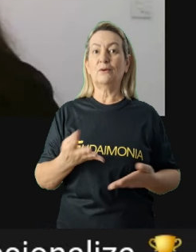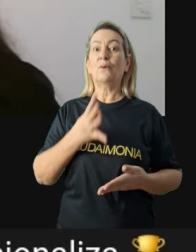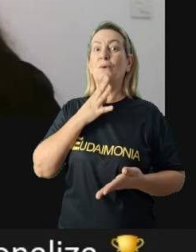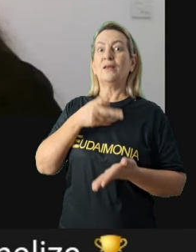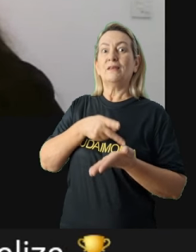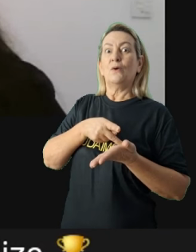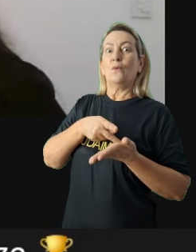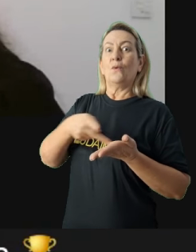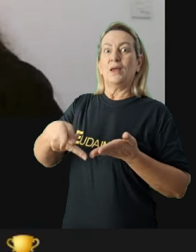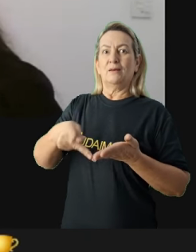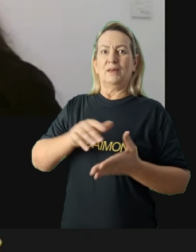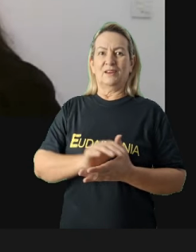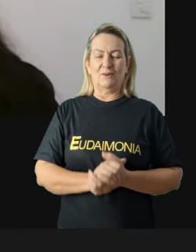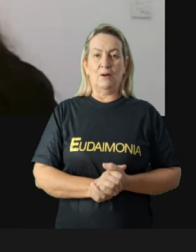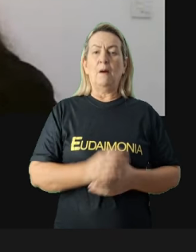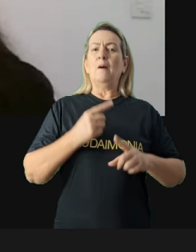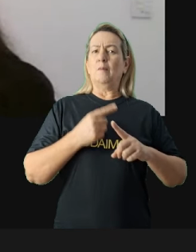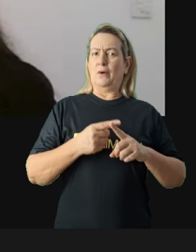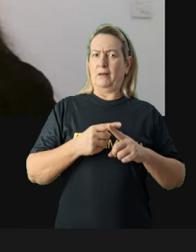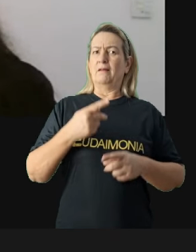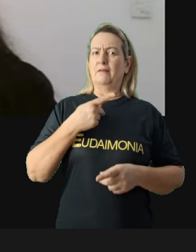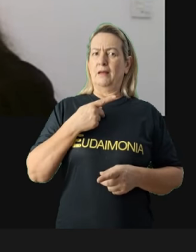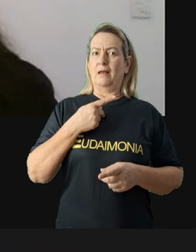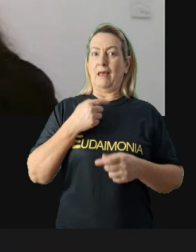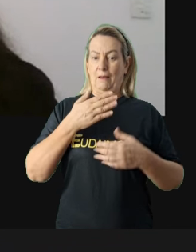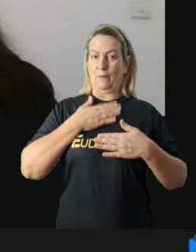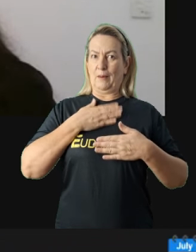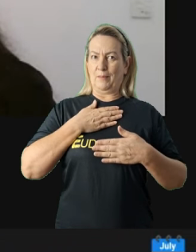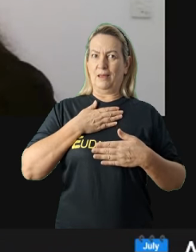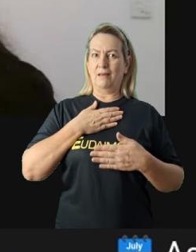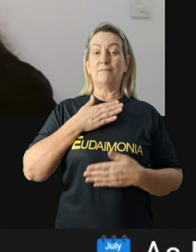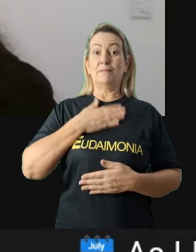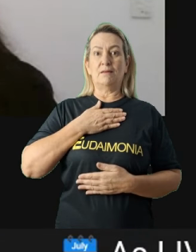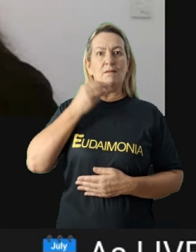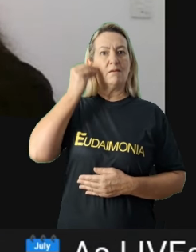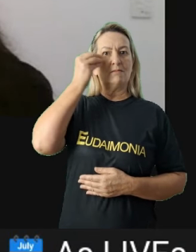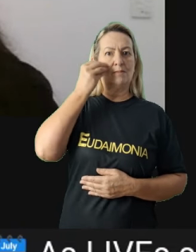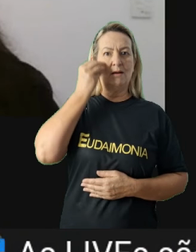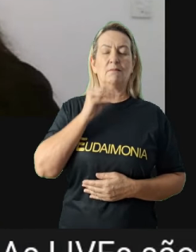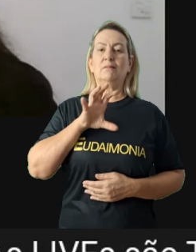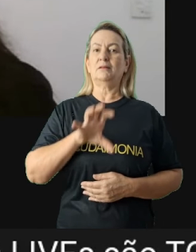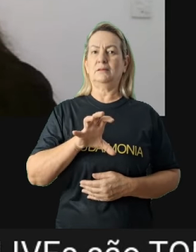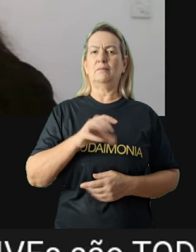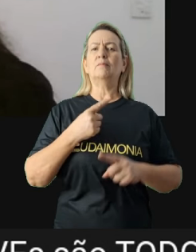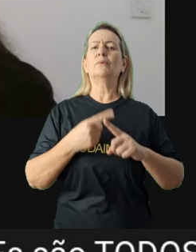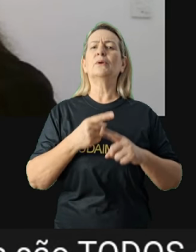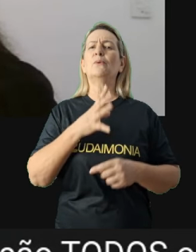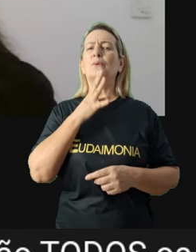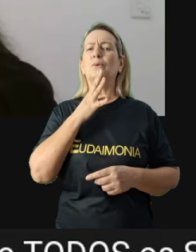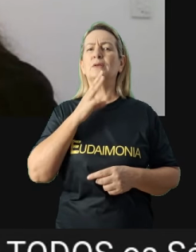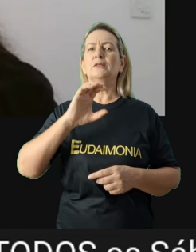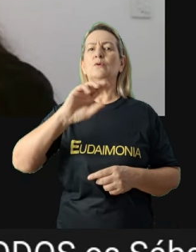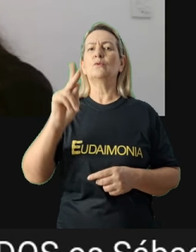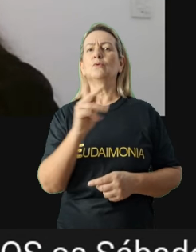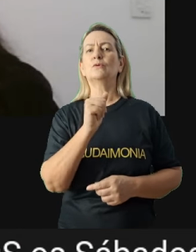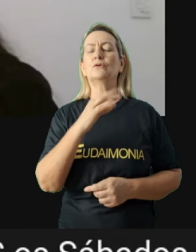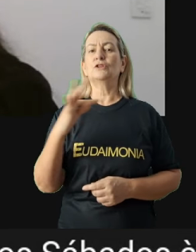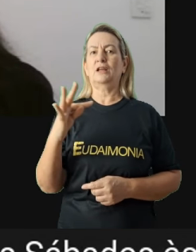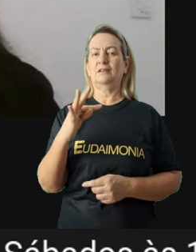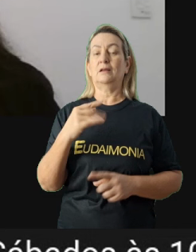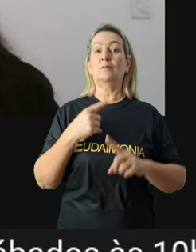só conhecendo, né? Tem que conhecer o inimigo, né? Vamos conhecer o inimigo, porque comigo foi assim, gente. A minha experiência foi